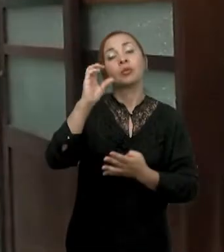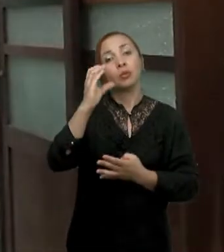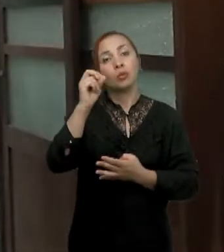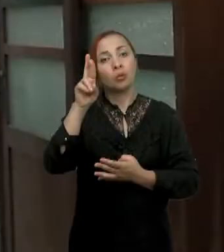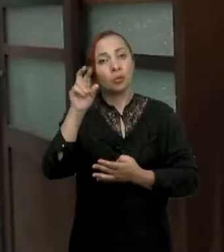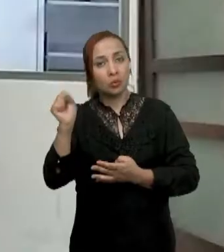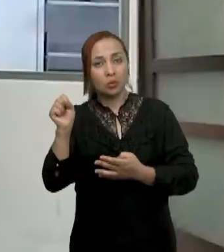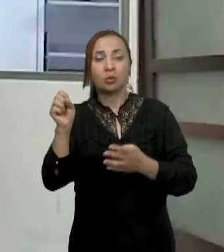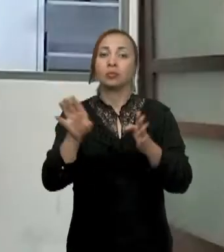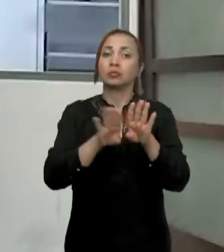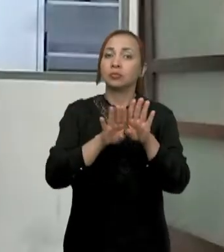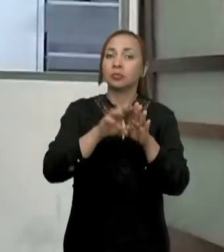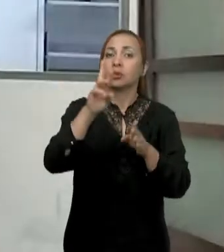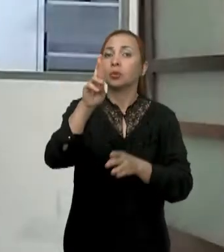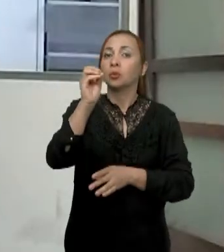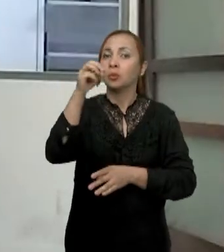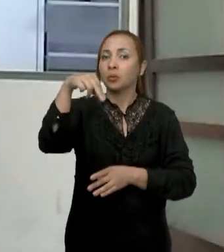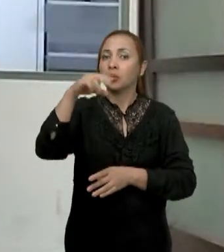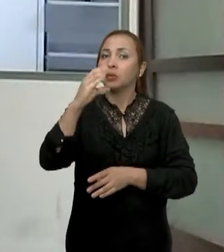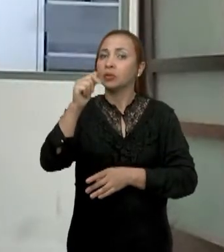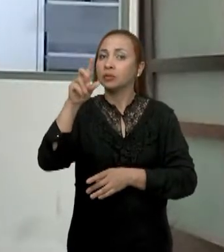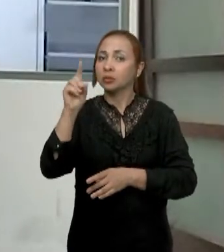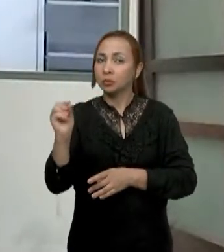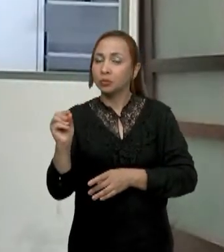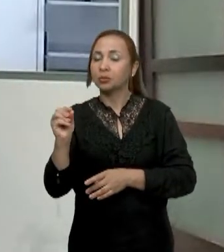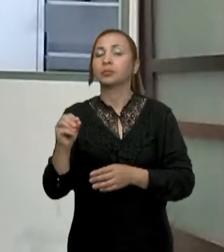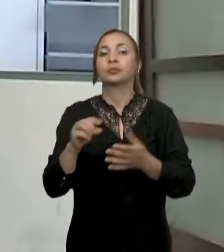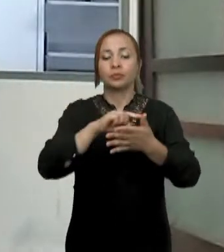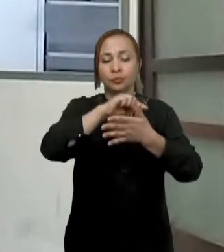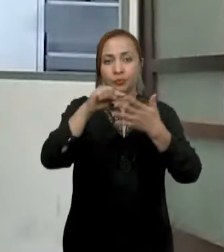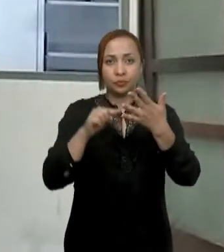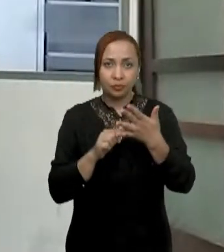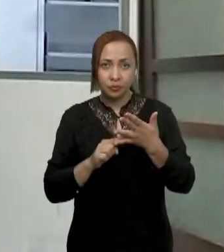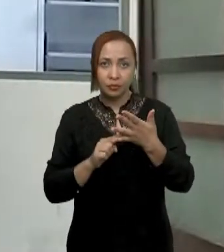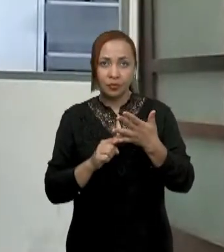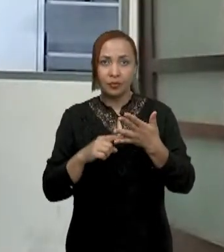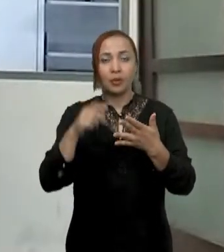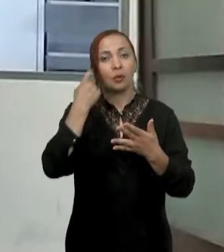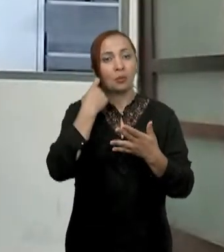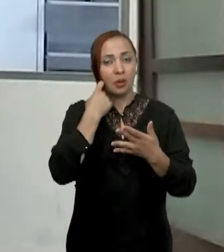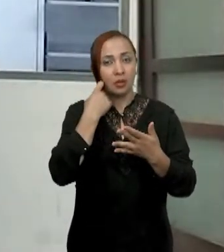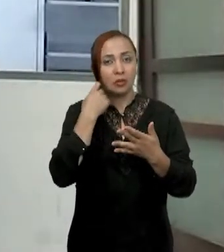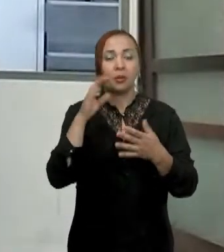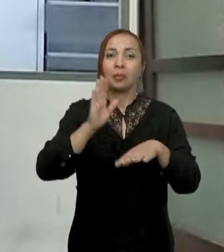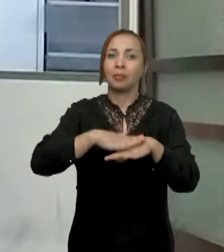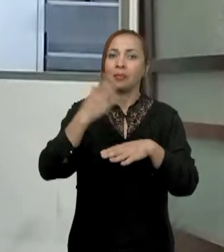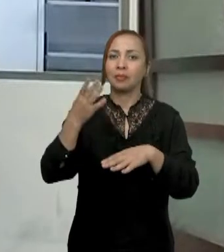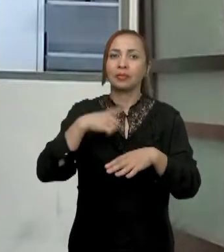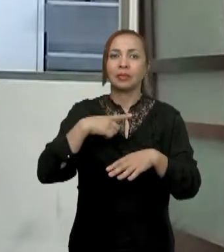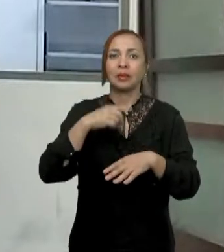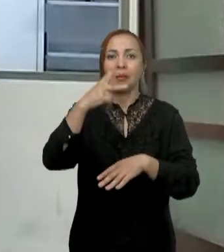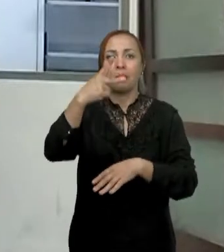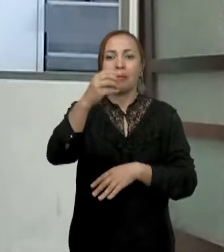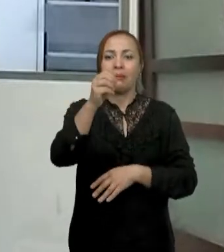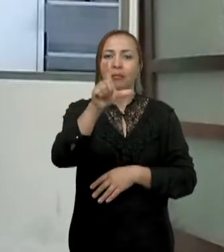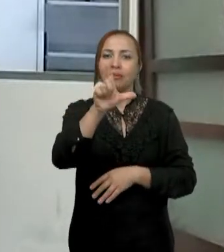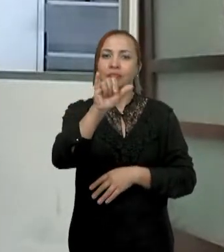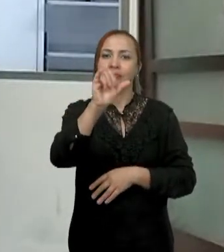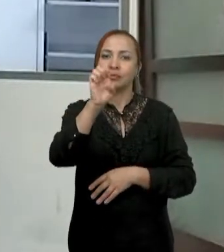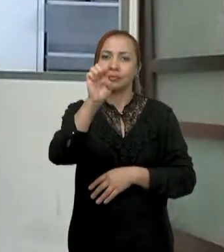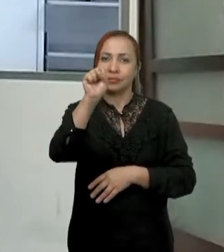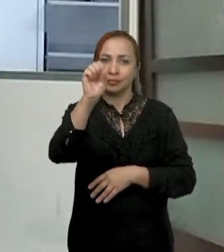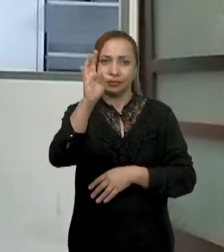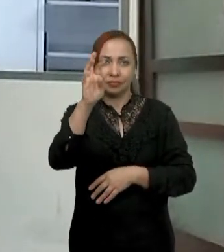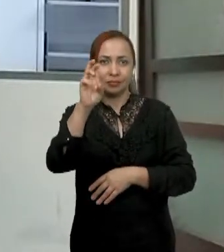o roncador. O microplástico mais presente nos estômagos das espécies que nós analisamos foi o poliéster.